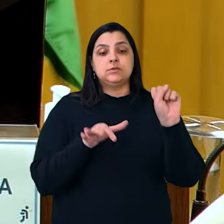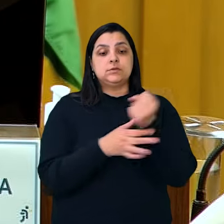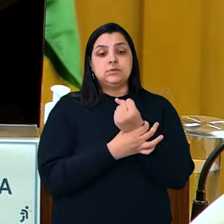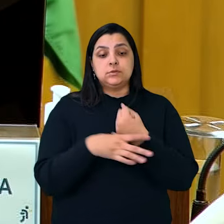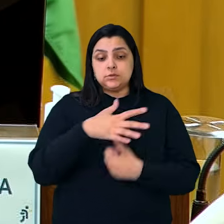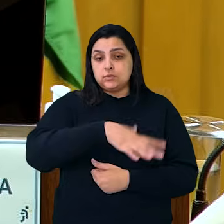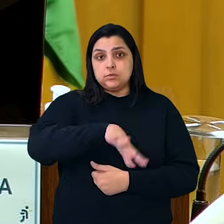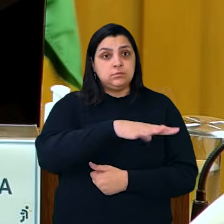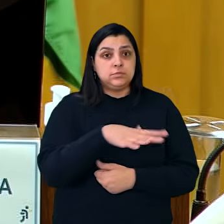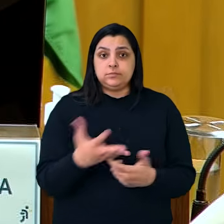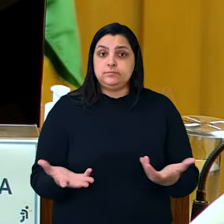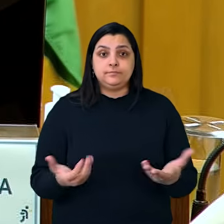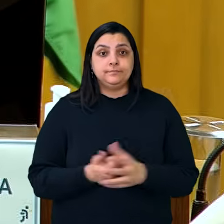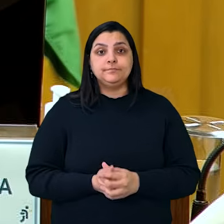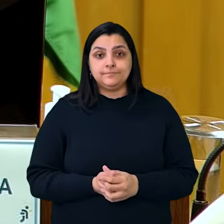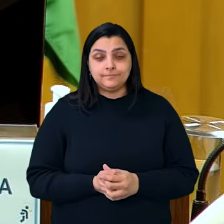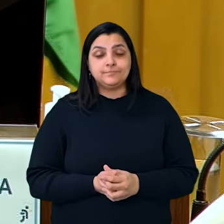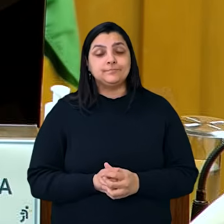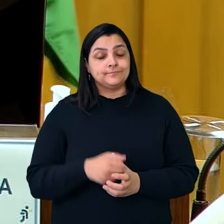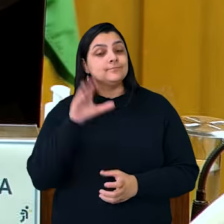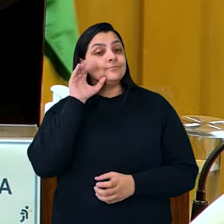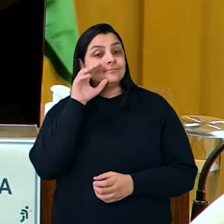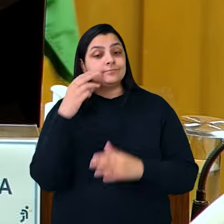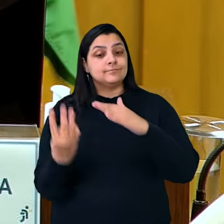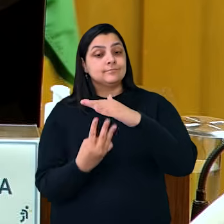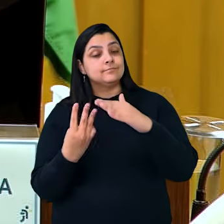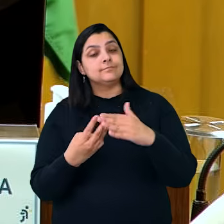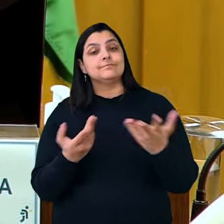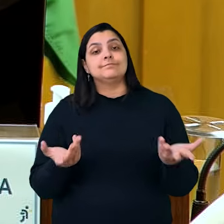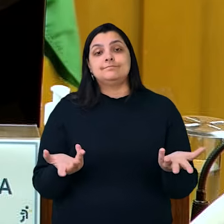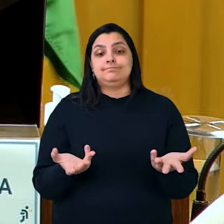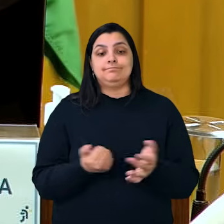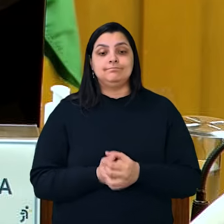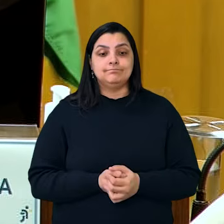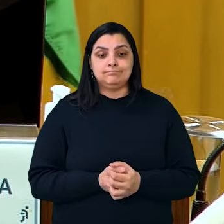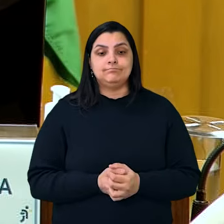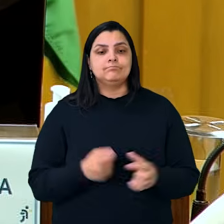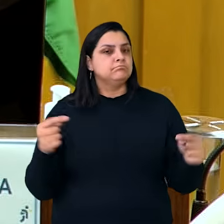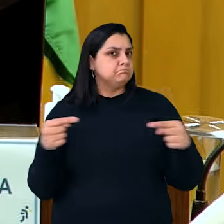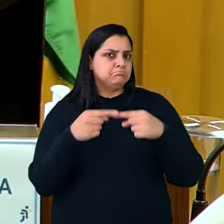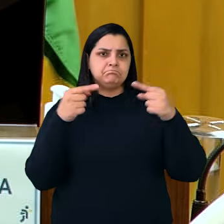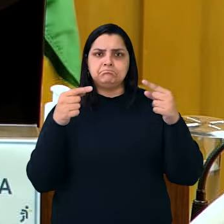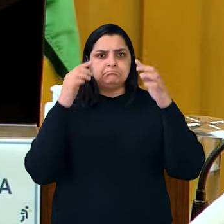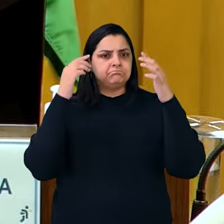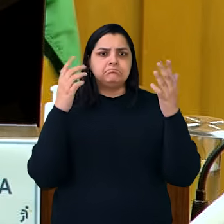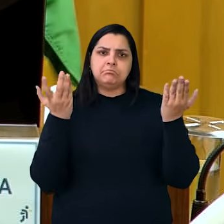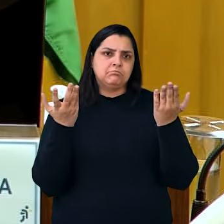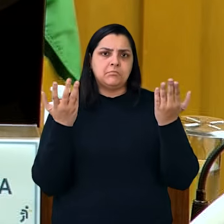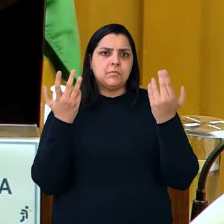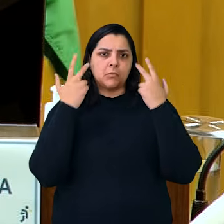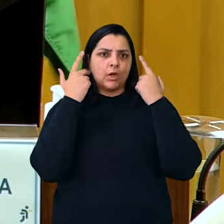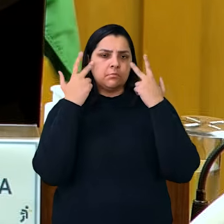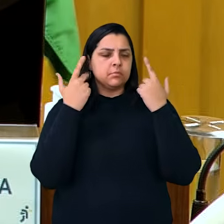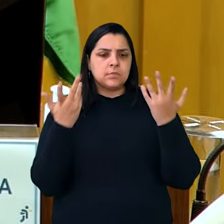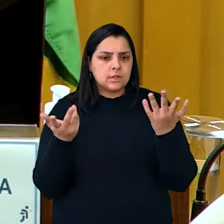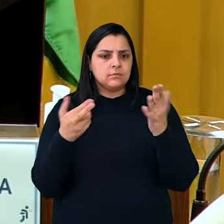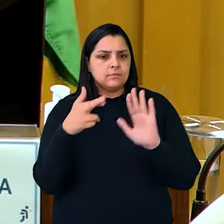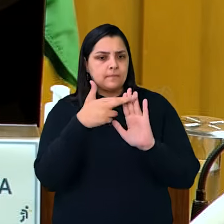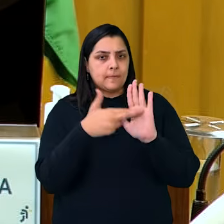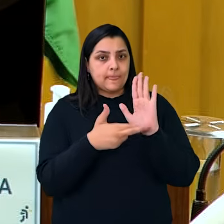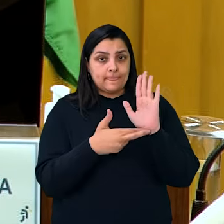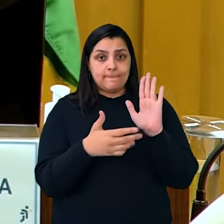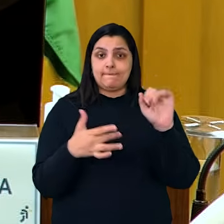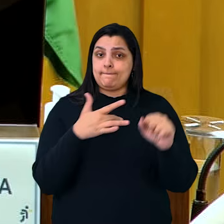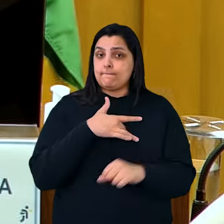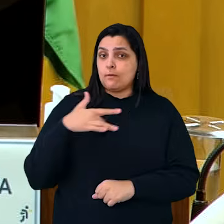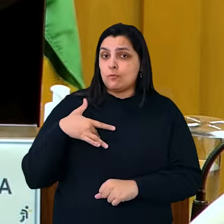do trabalho no seu ambiente e com relação aos trabalhadores terceirizados. Então, é perfeitamente natural que essas normas